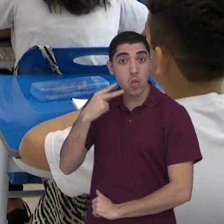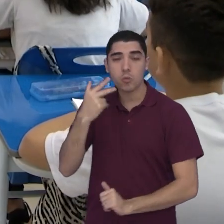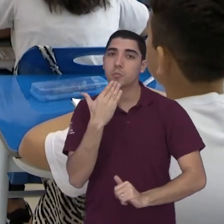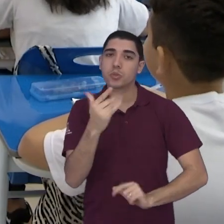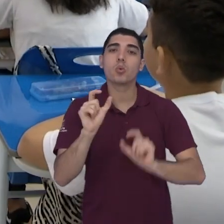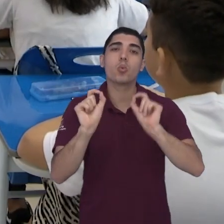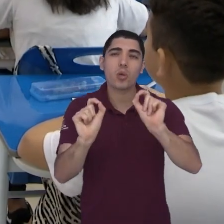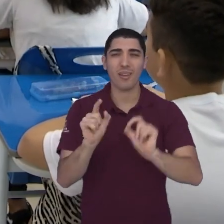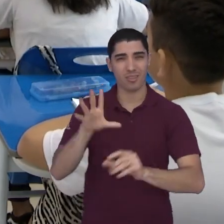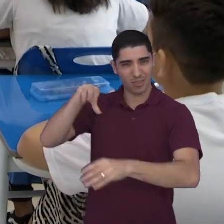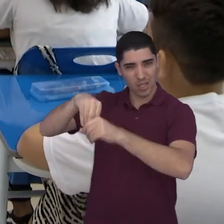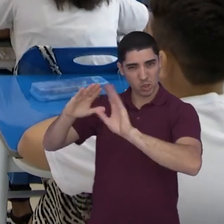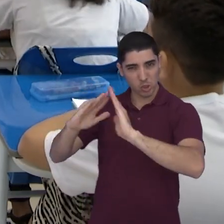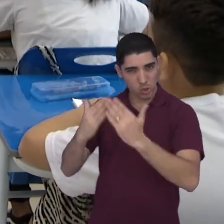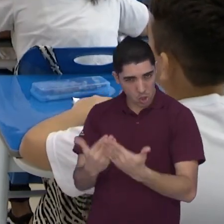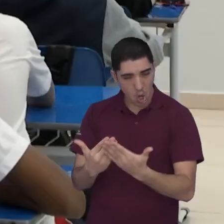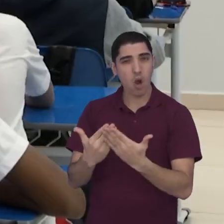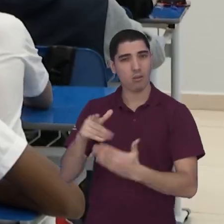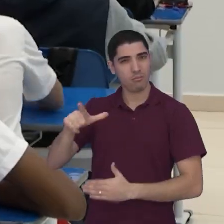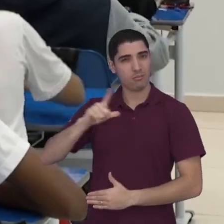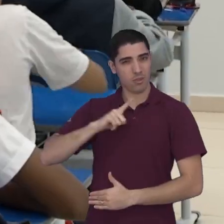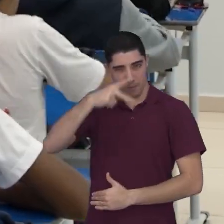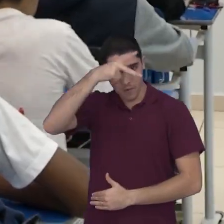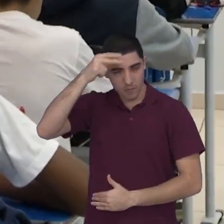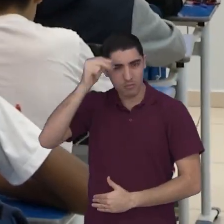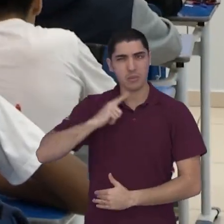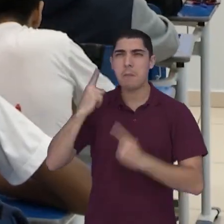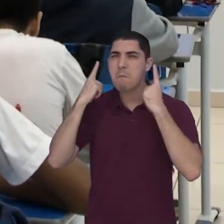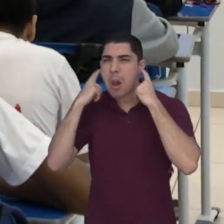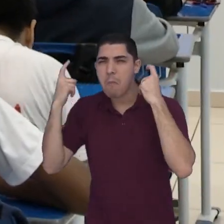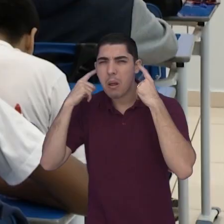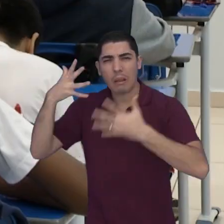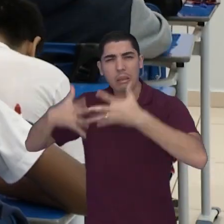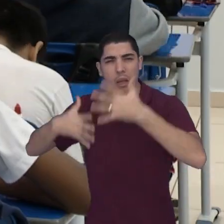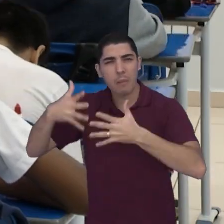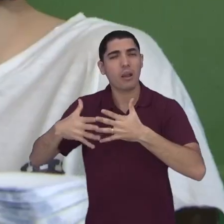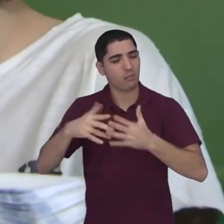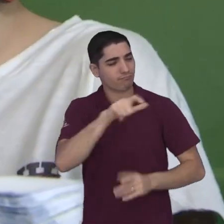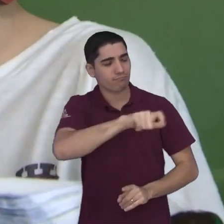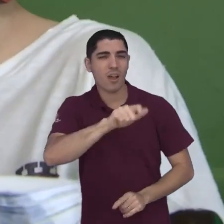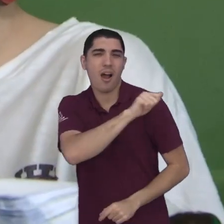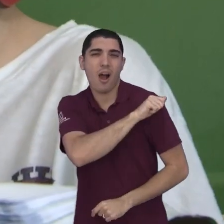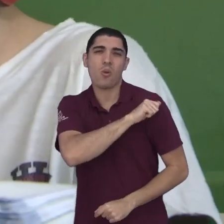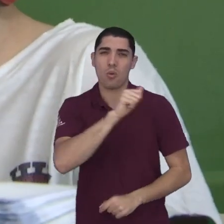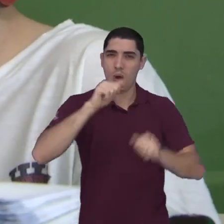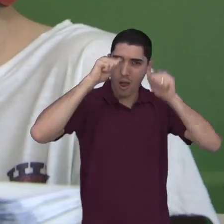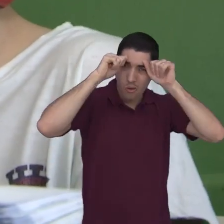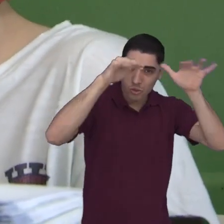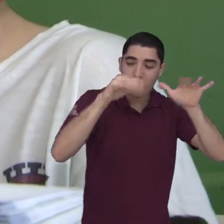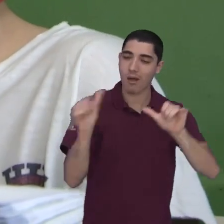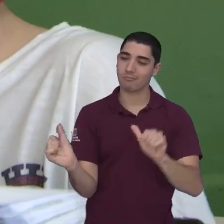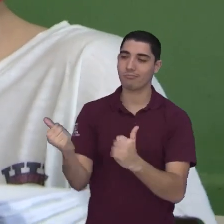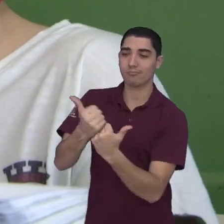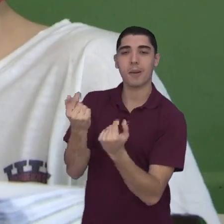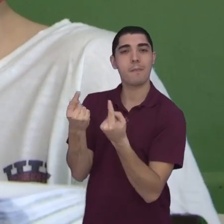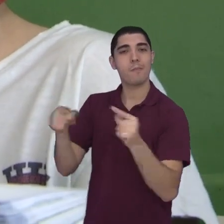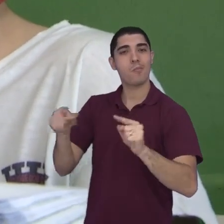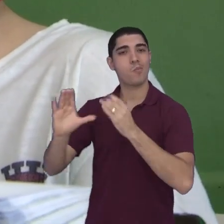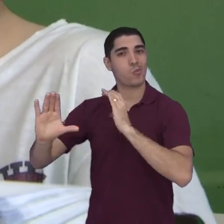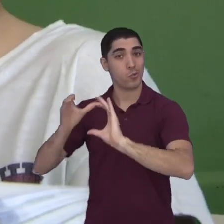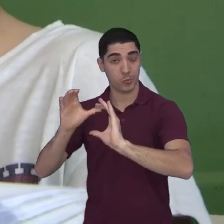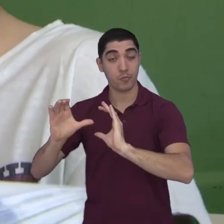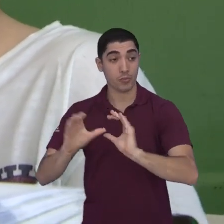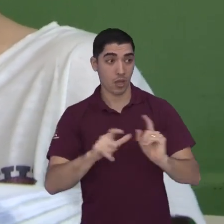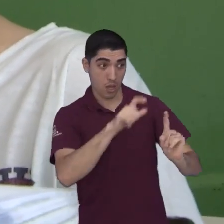a substituição dos sinais sonoros nas escolas públicas por sinais musicais, com o objetivo de acolher alunos com autismo.